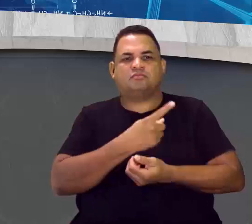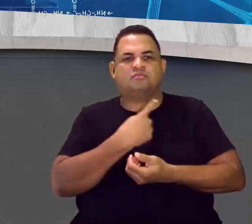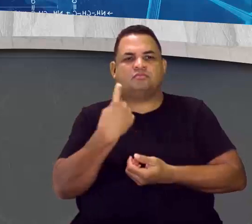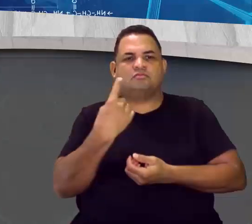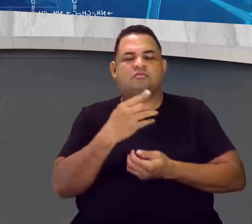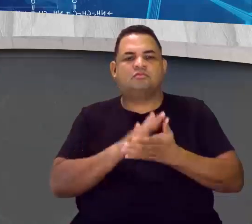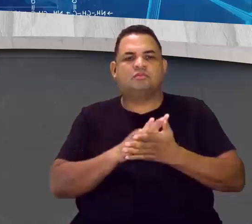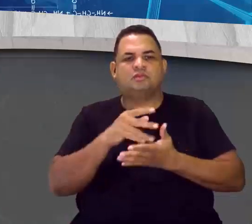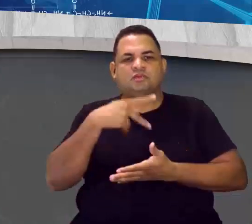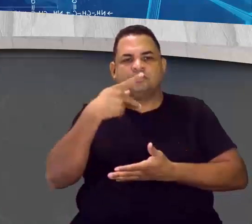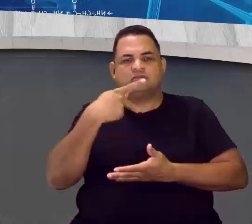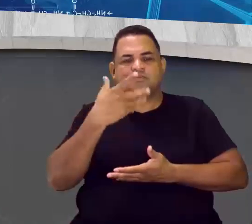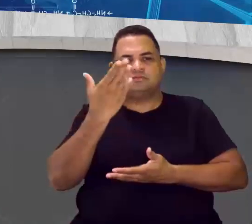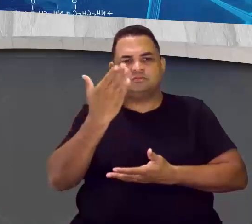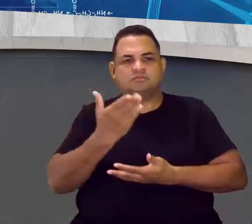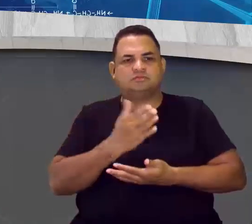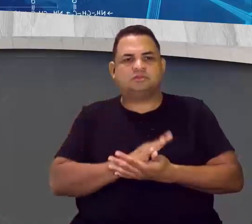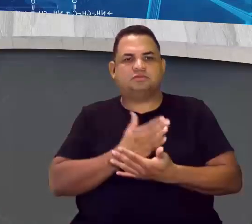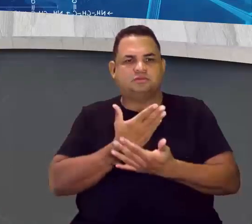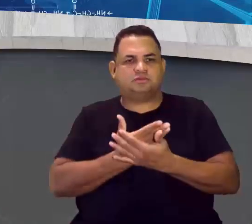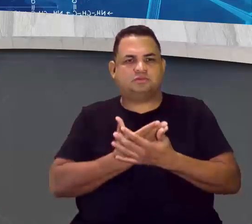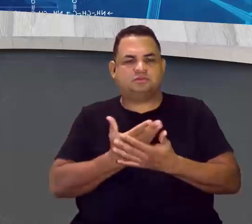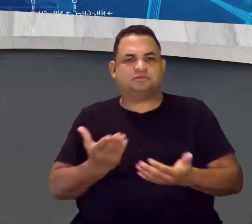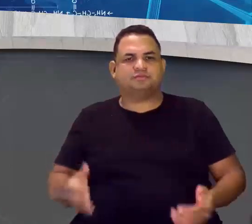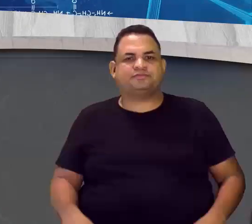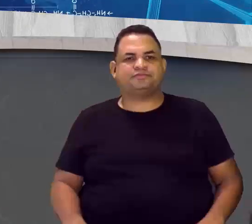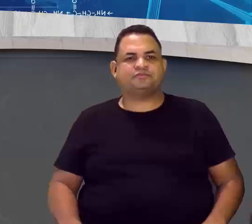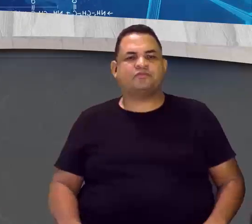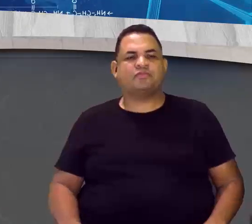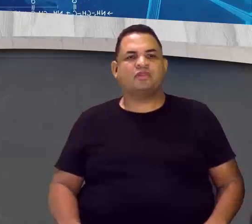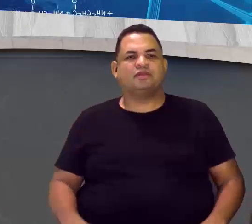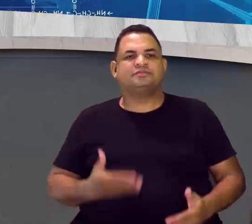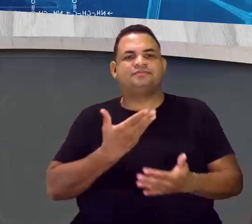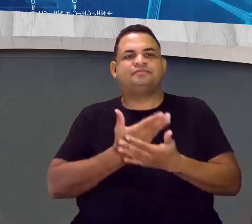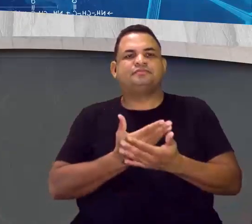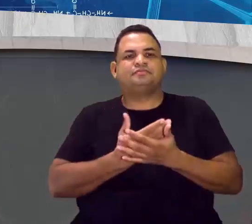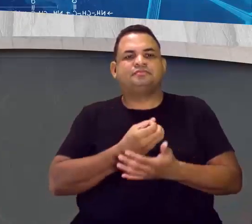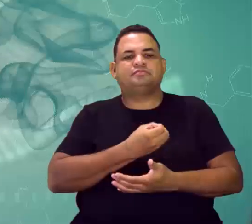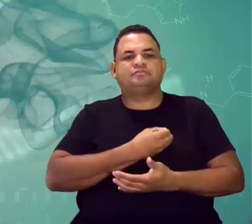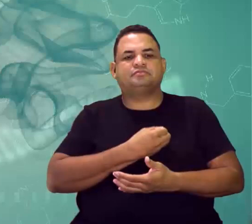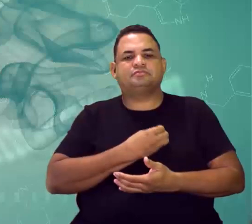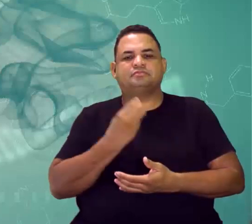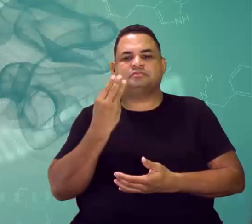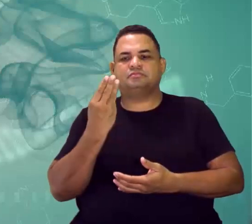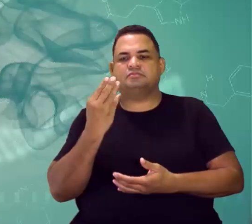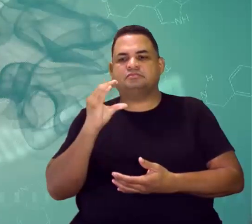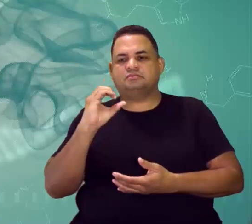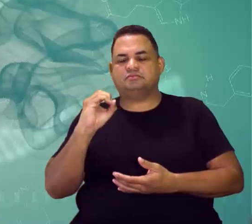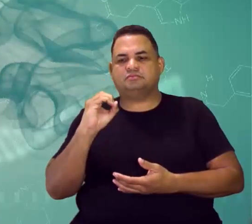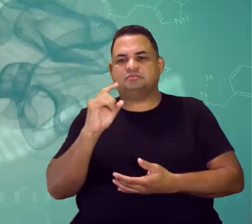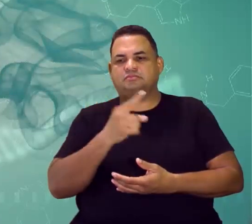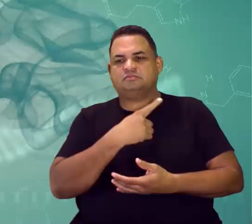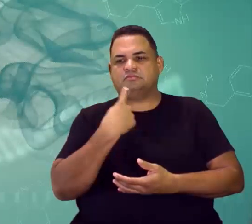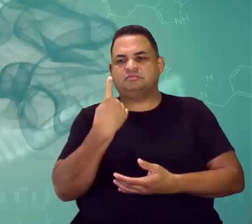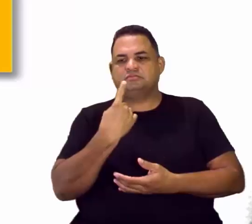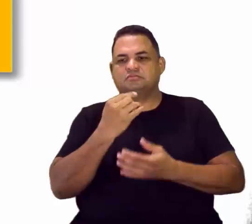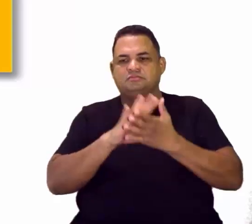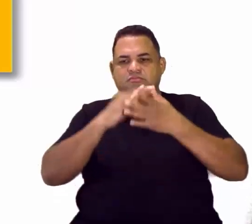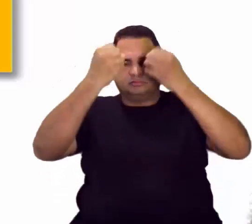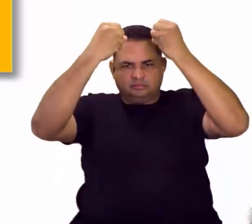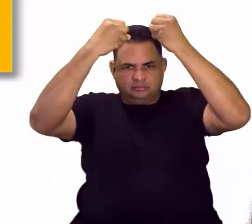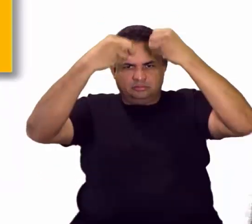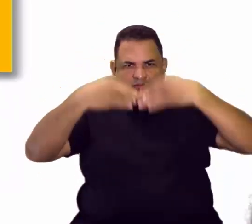estamos falando. Vamos ver isso aí então, pessoal, que aqui nós agora a aula de número 30, que nós vamos